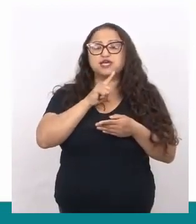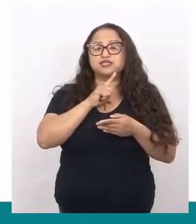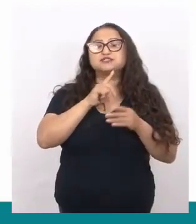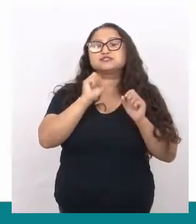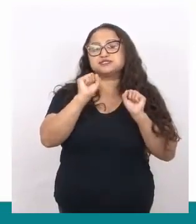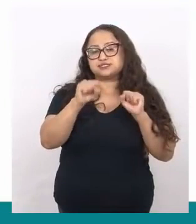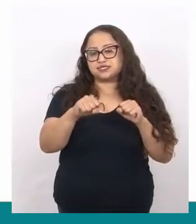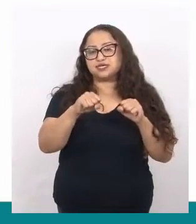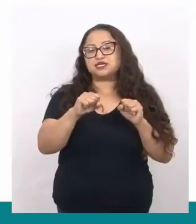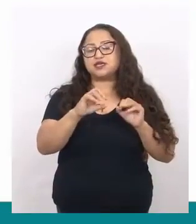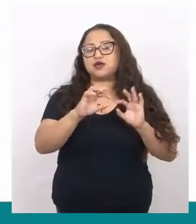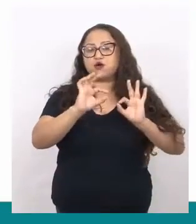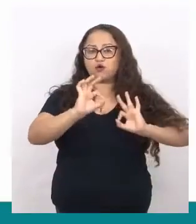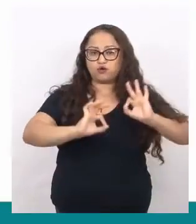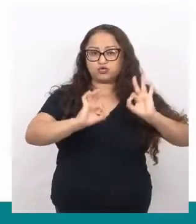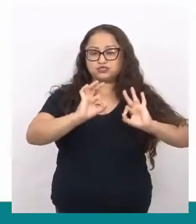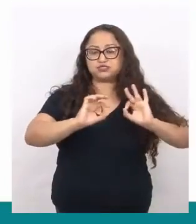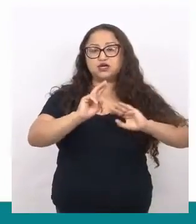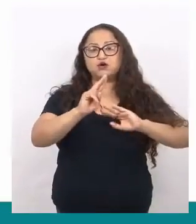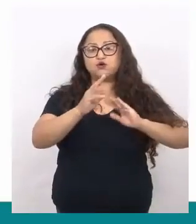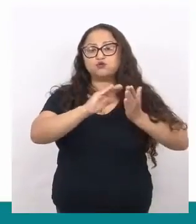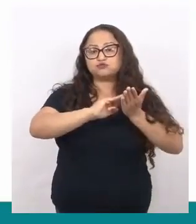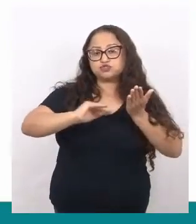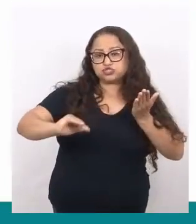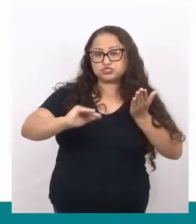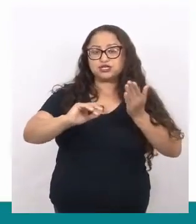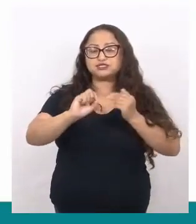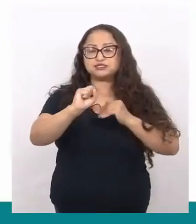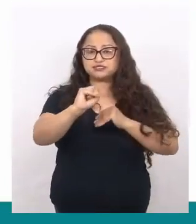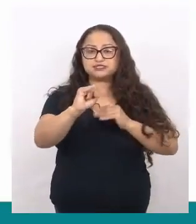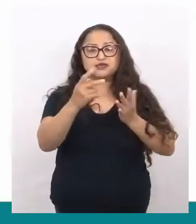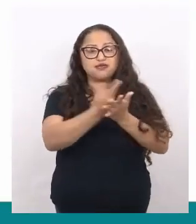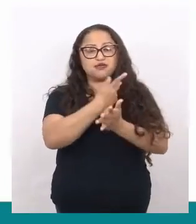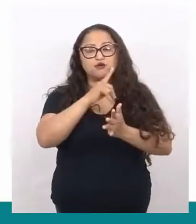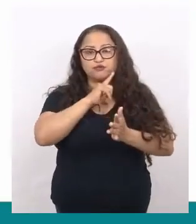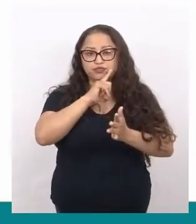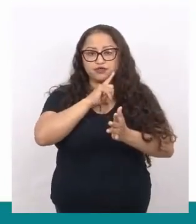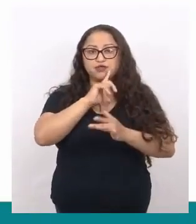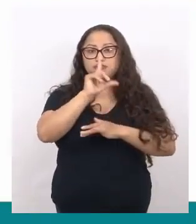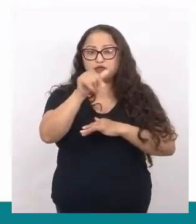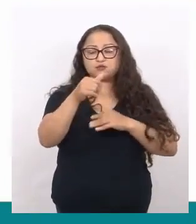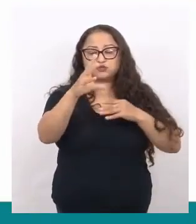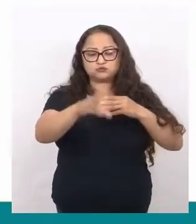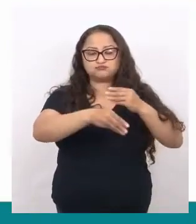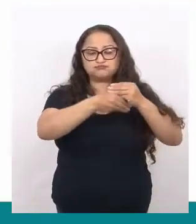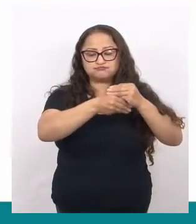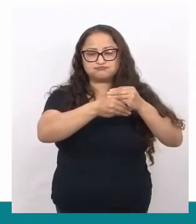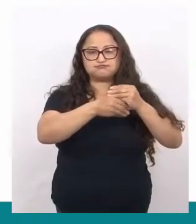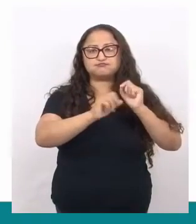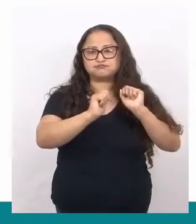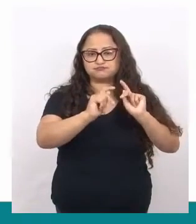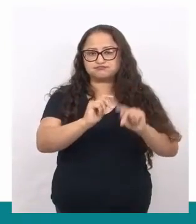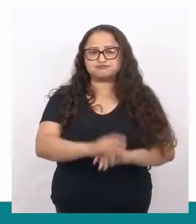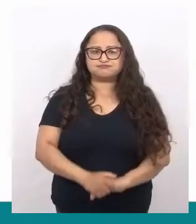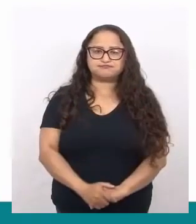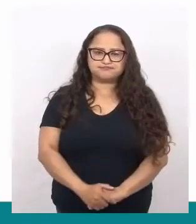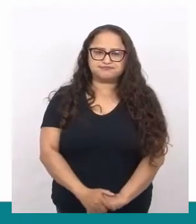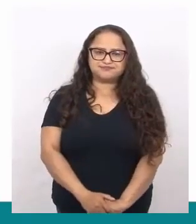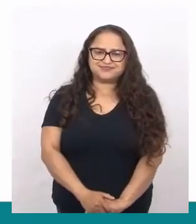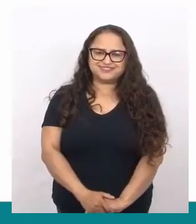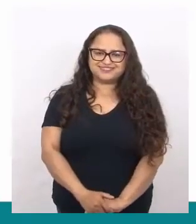ela por completo se houver algum erro. E depois vocês fazem a inserção de uma nova associação. Pode passar.